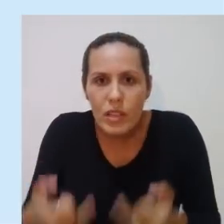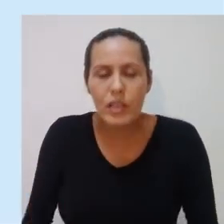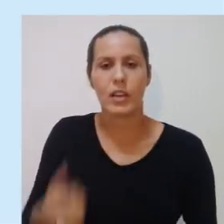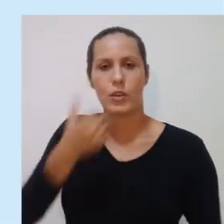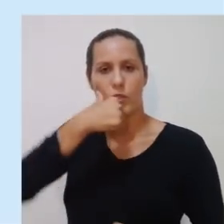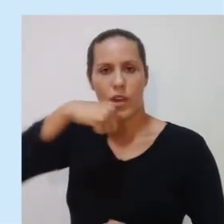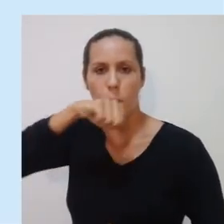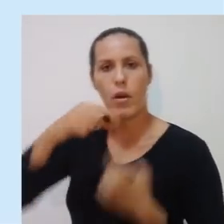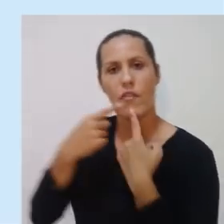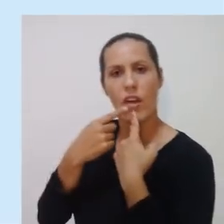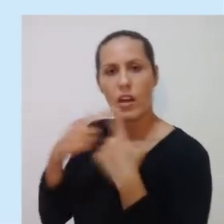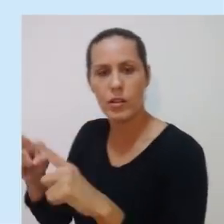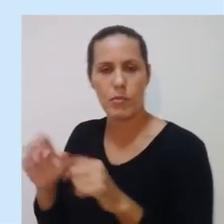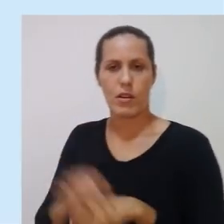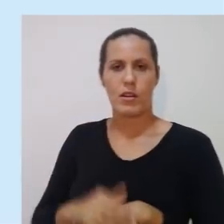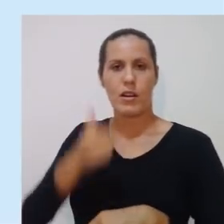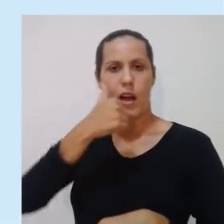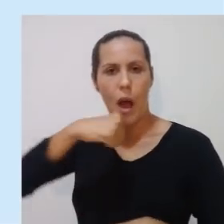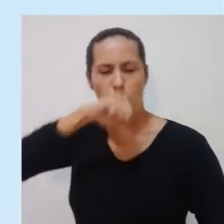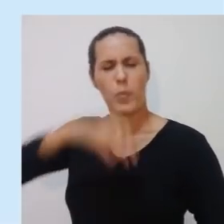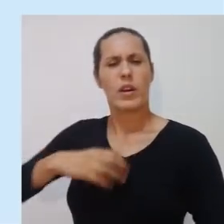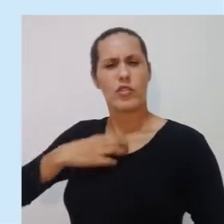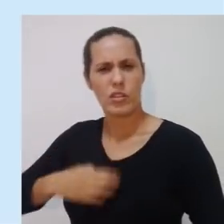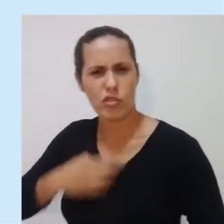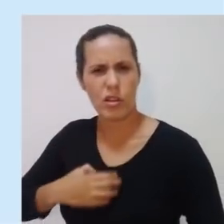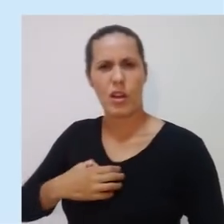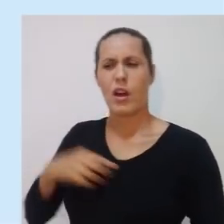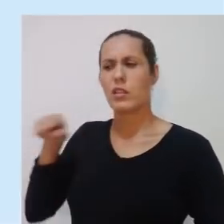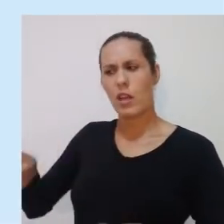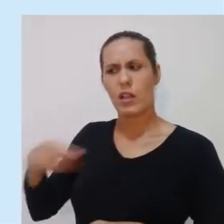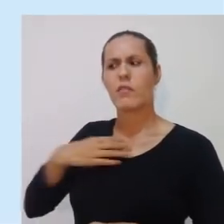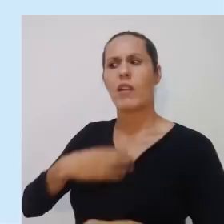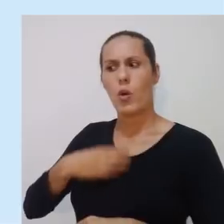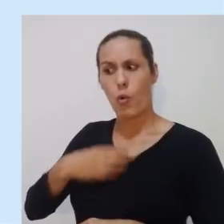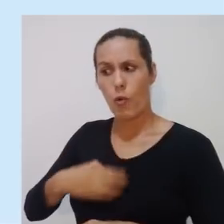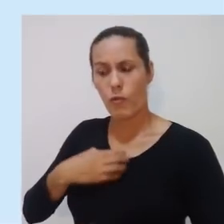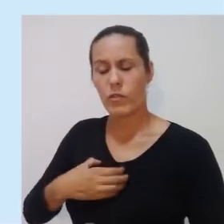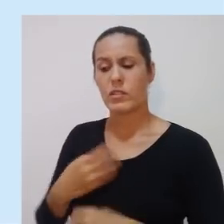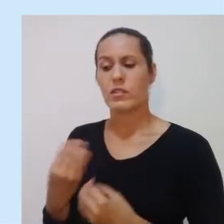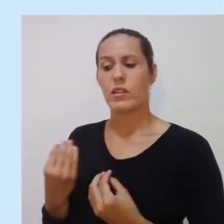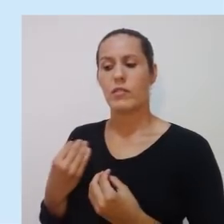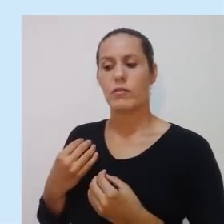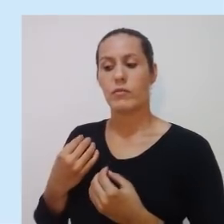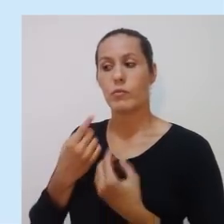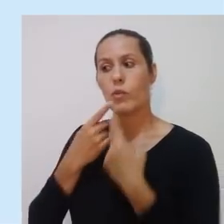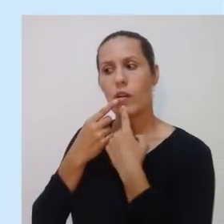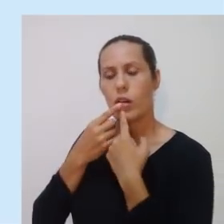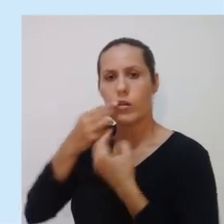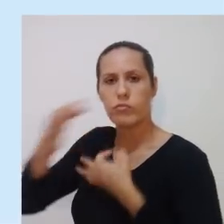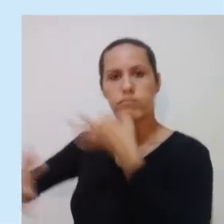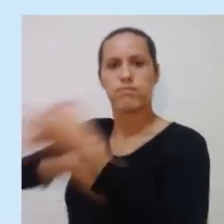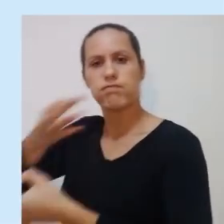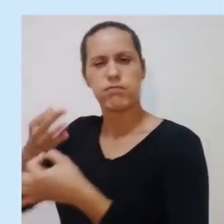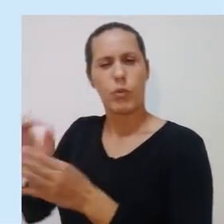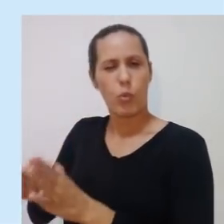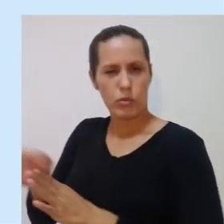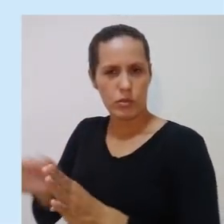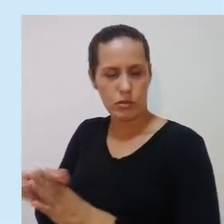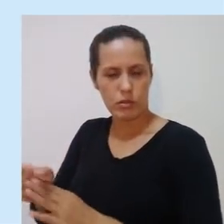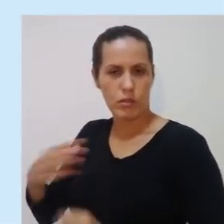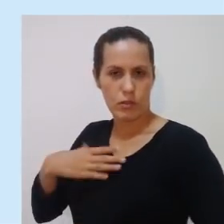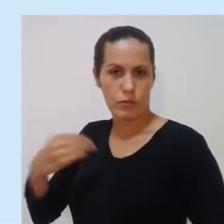escrito. A mãe vai reclamar, a mãe está chateada, ela vai ter uma conversa não elogiosa, vai fazer uma